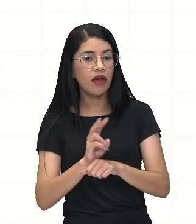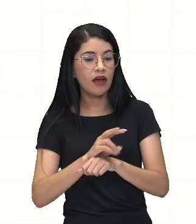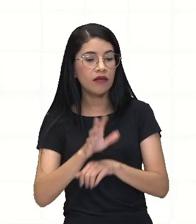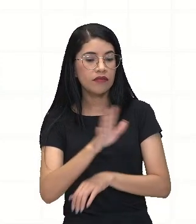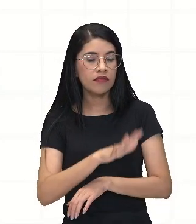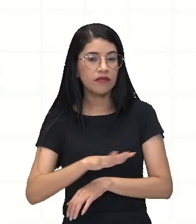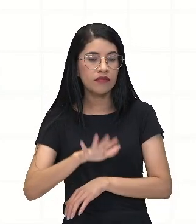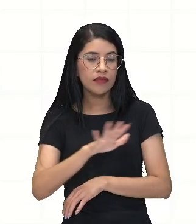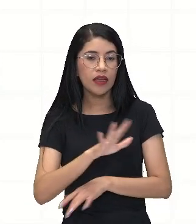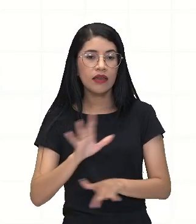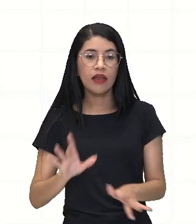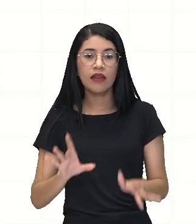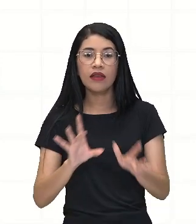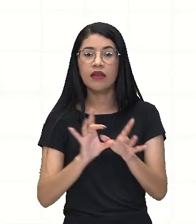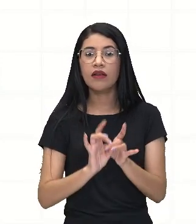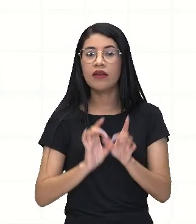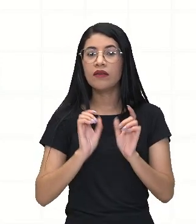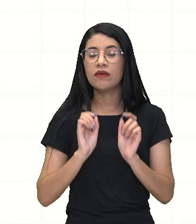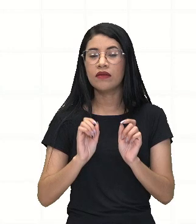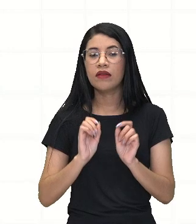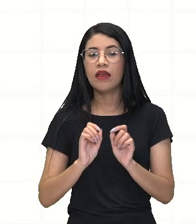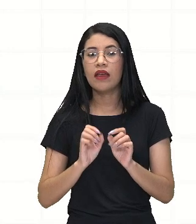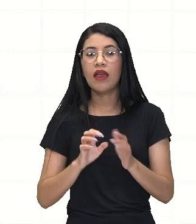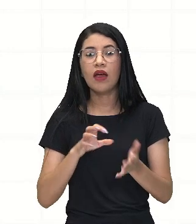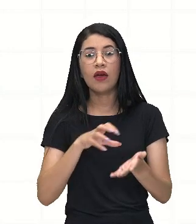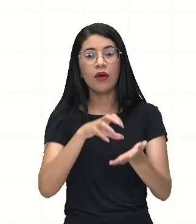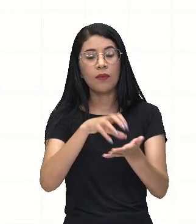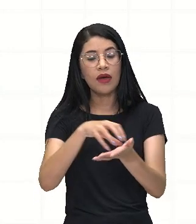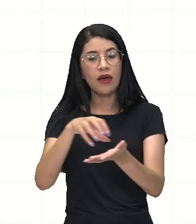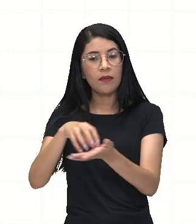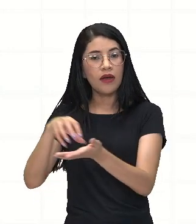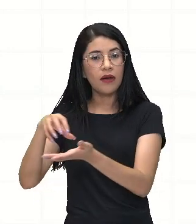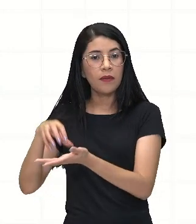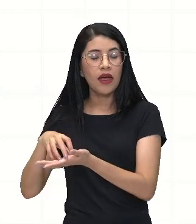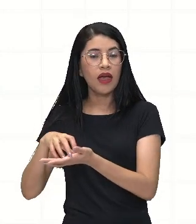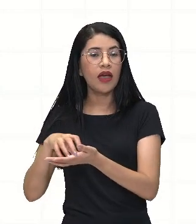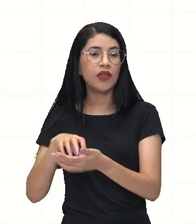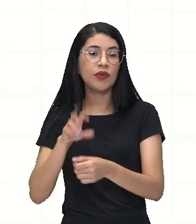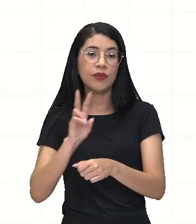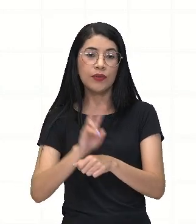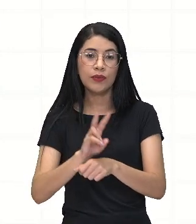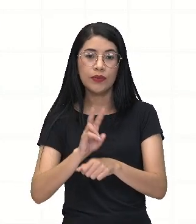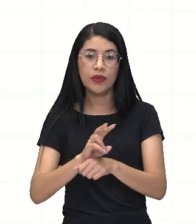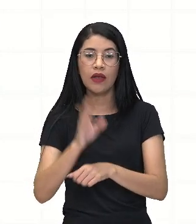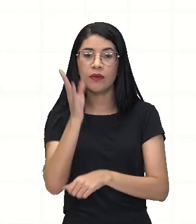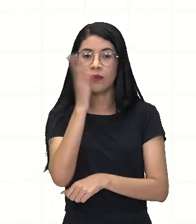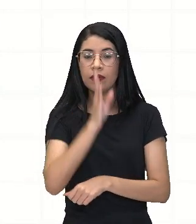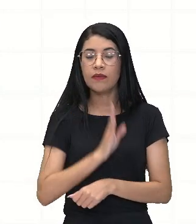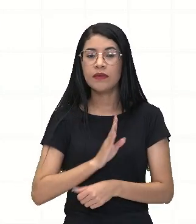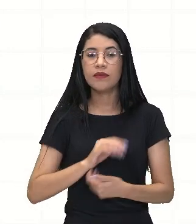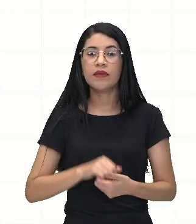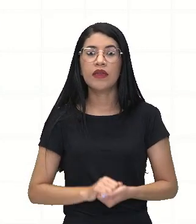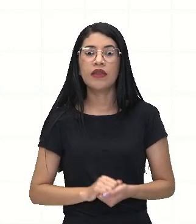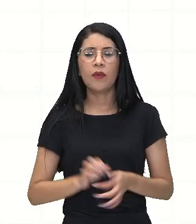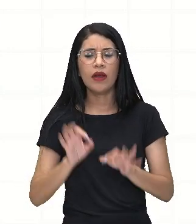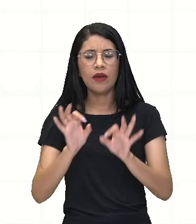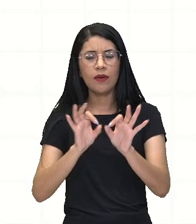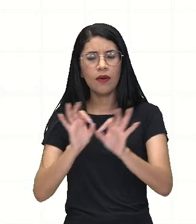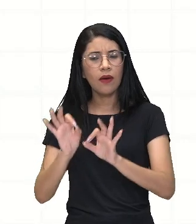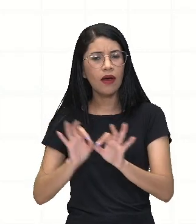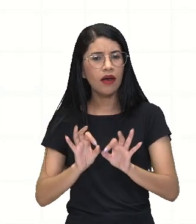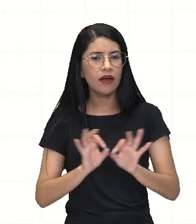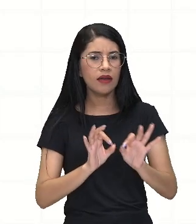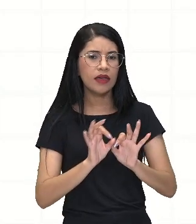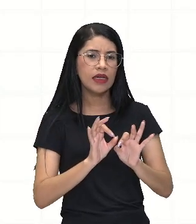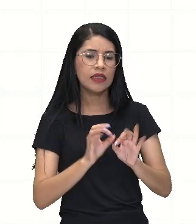Então, ele está relacionado aí às unidades de conservação do nosso país. Então, ele organizou